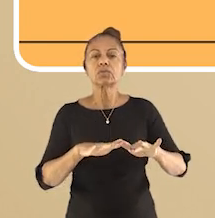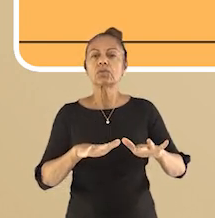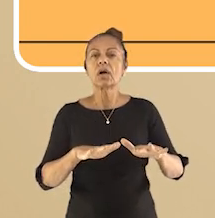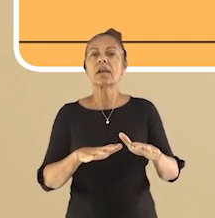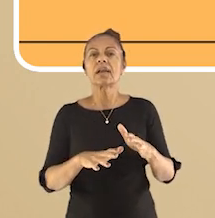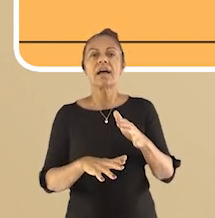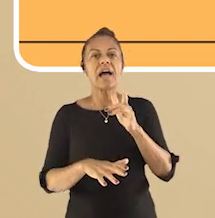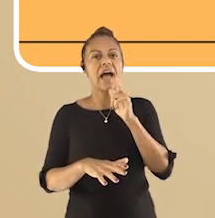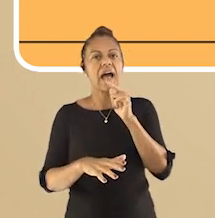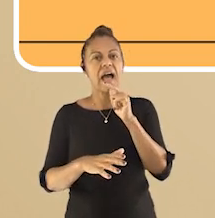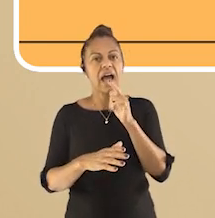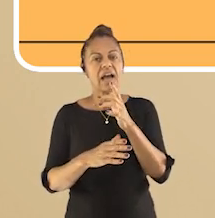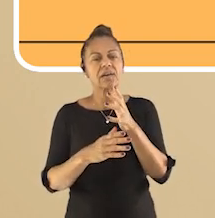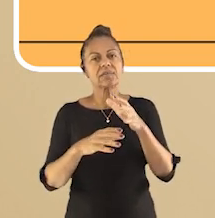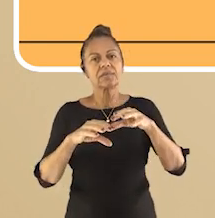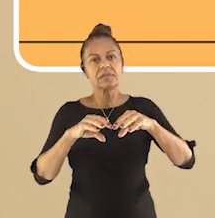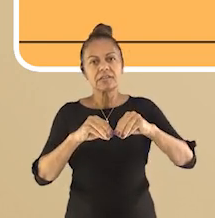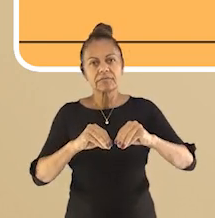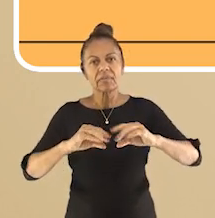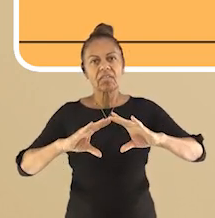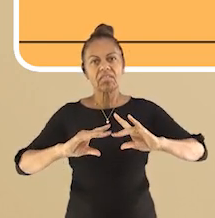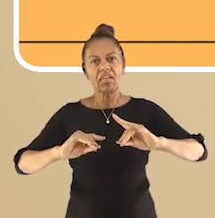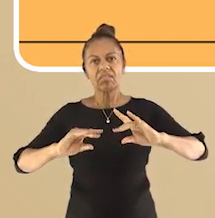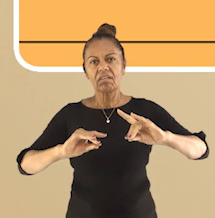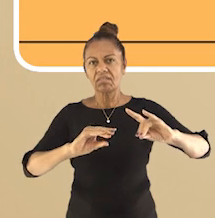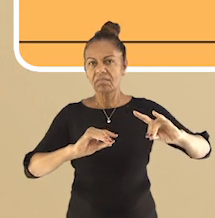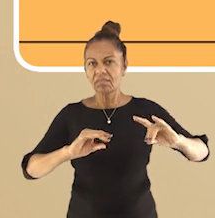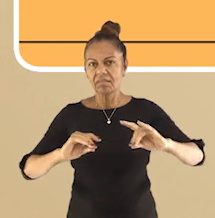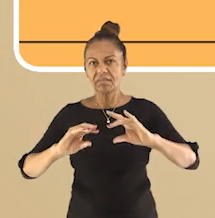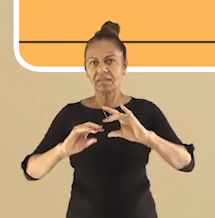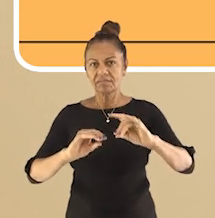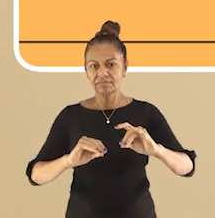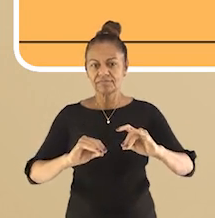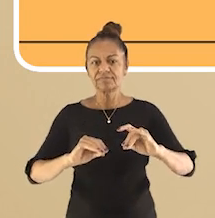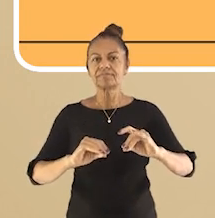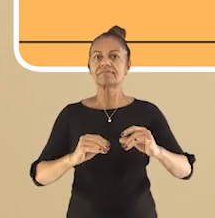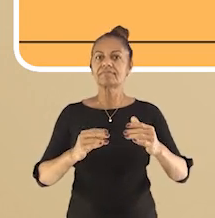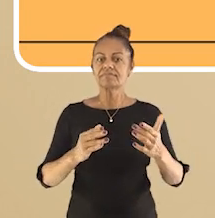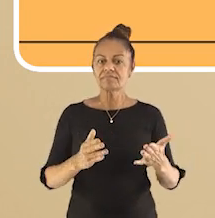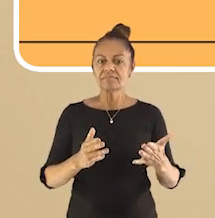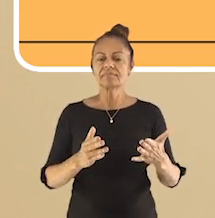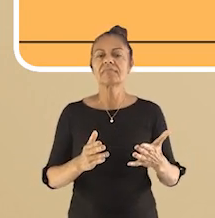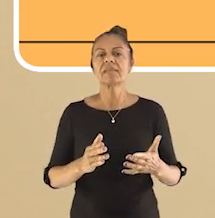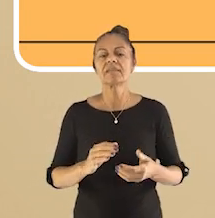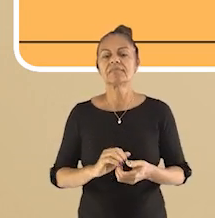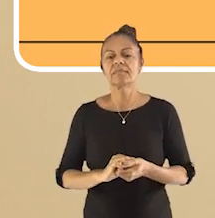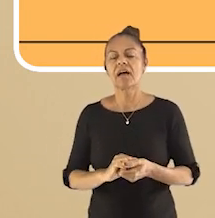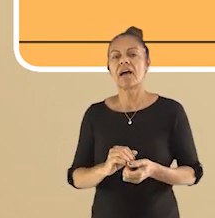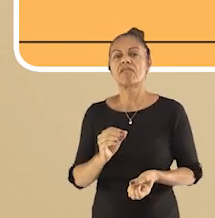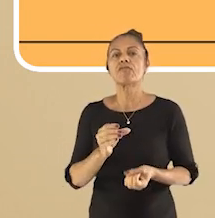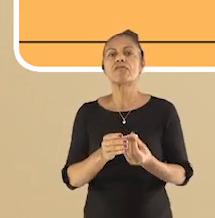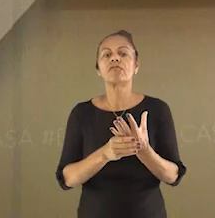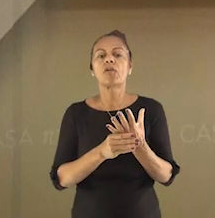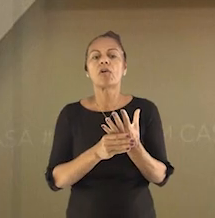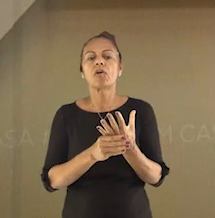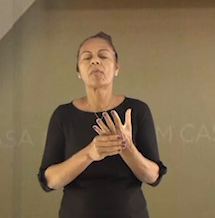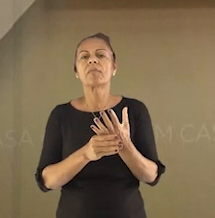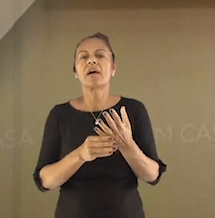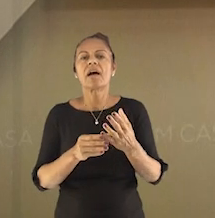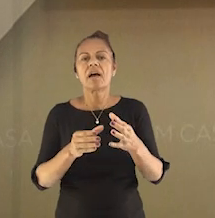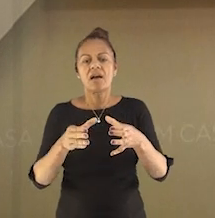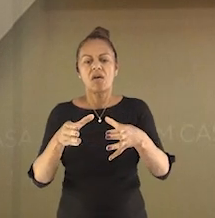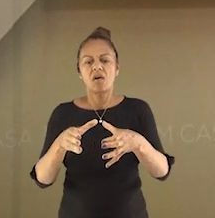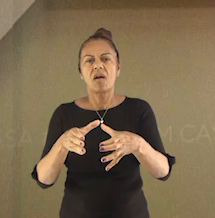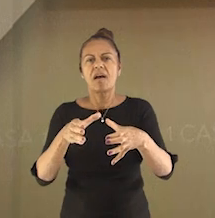desses grãos de argila permite que o solo segure a água, não permitindo que ela passe. Por